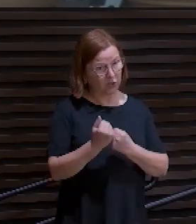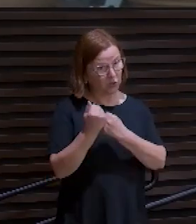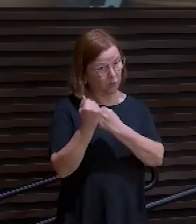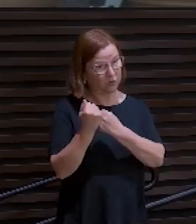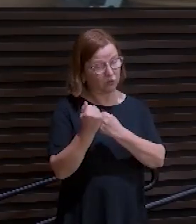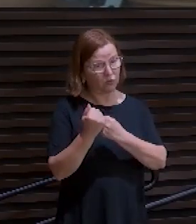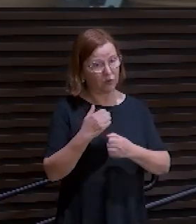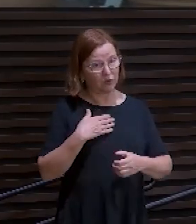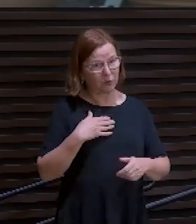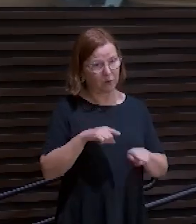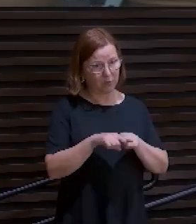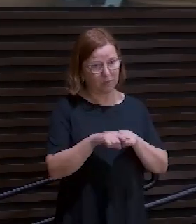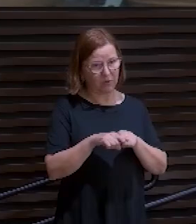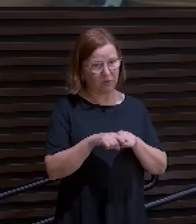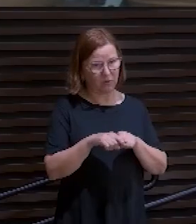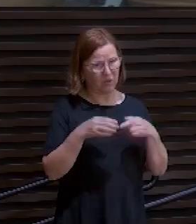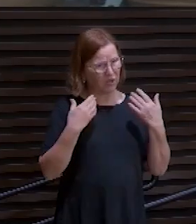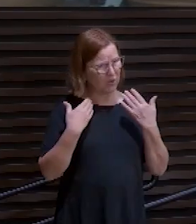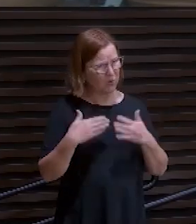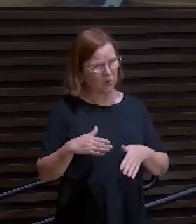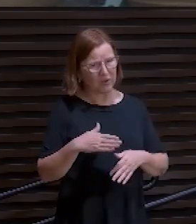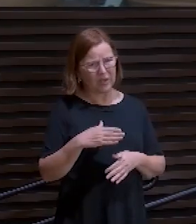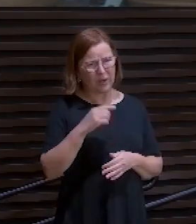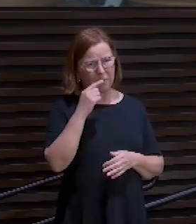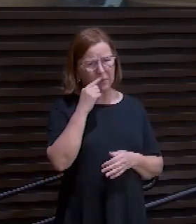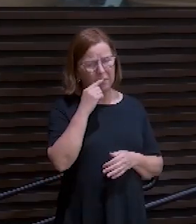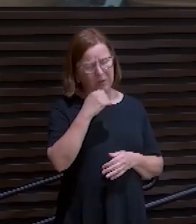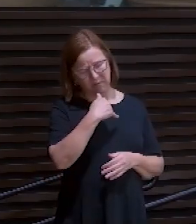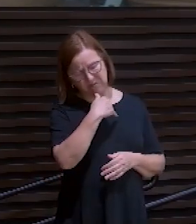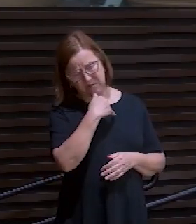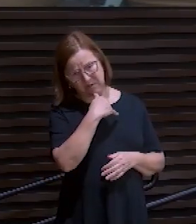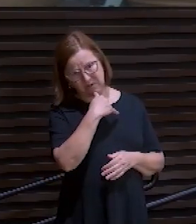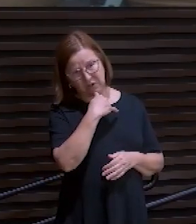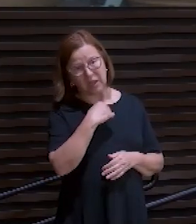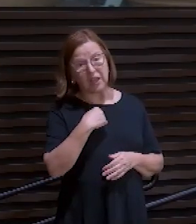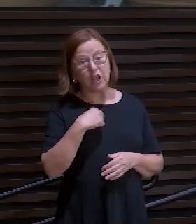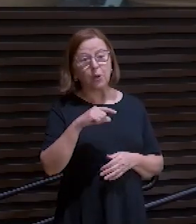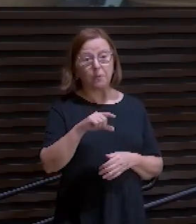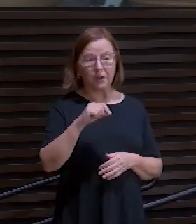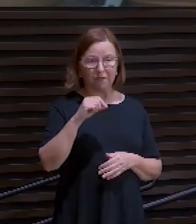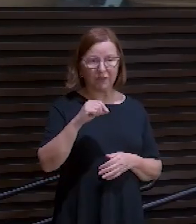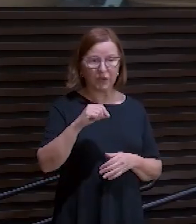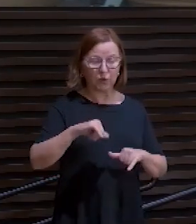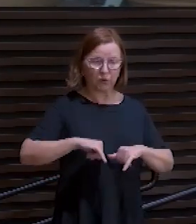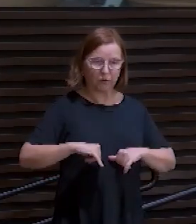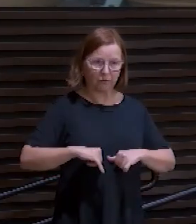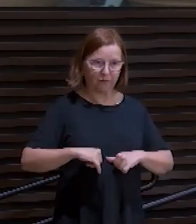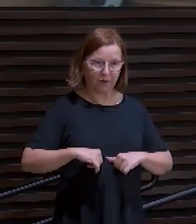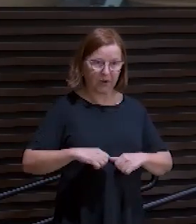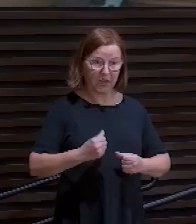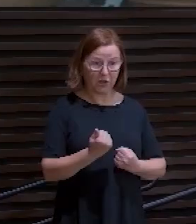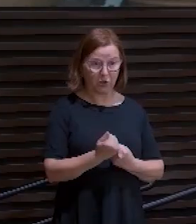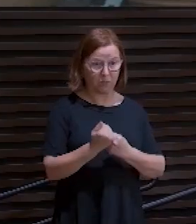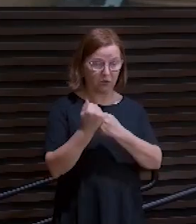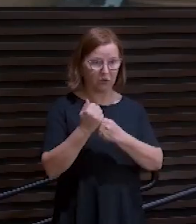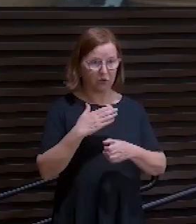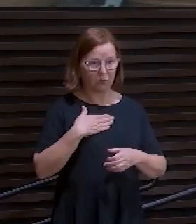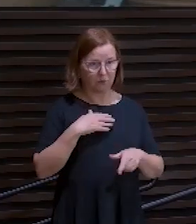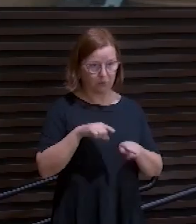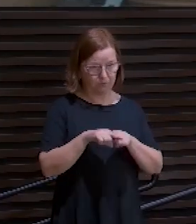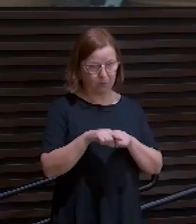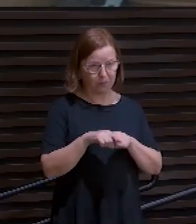dar desgosto ao meu pai. E eu prefiro sofrer no lugar do meu irmão. Eu fico e meu irmão